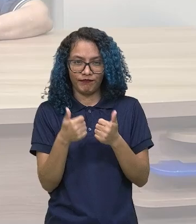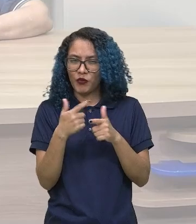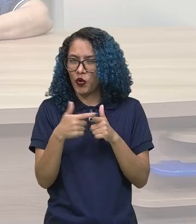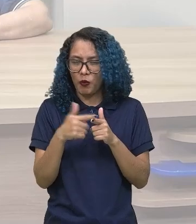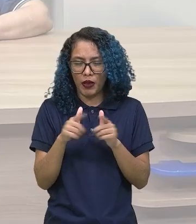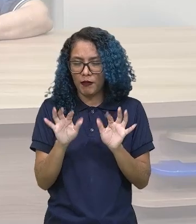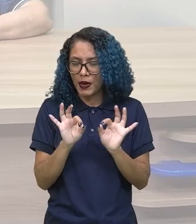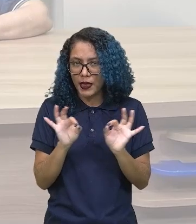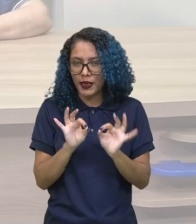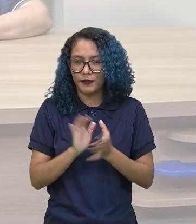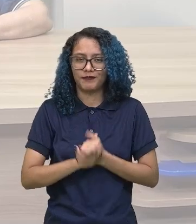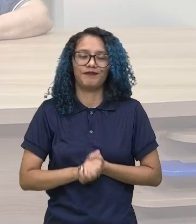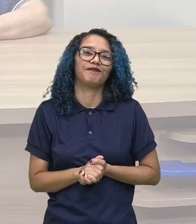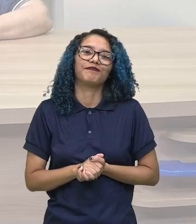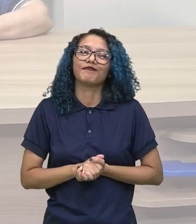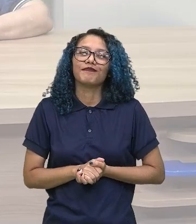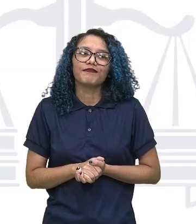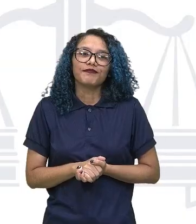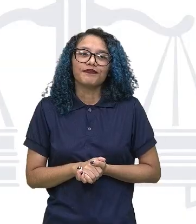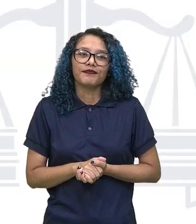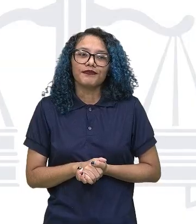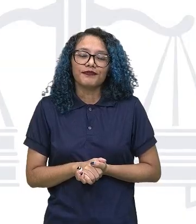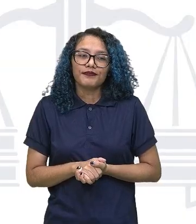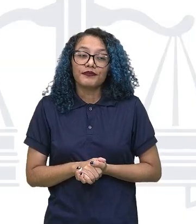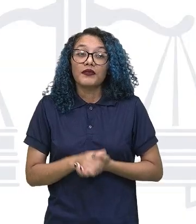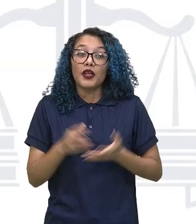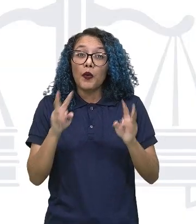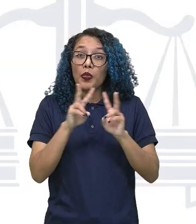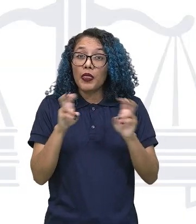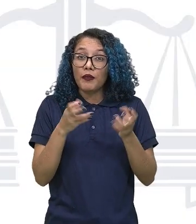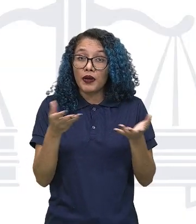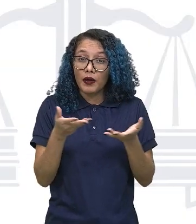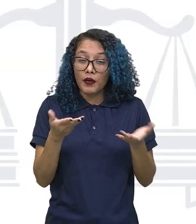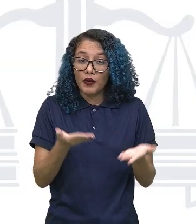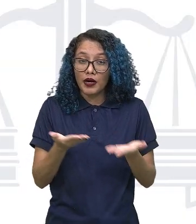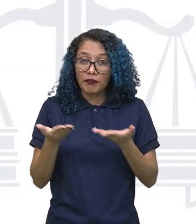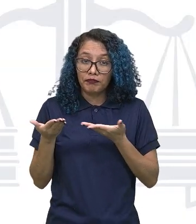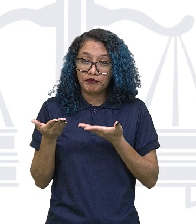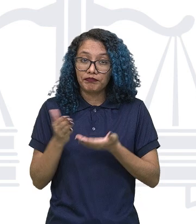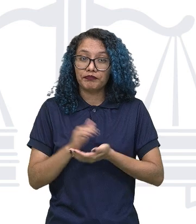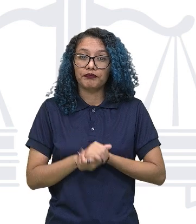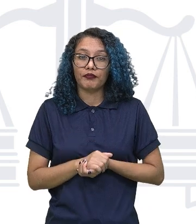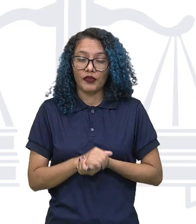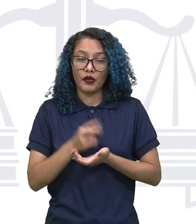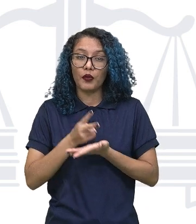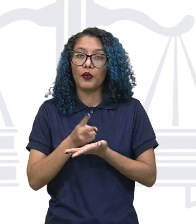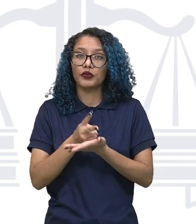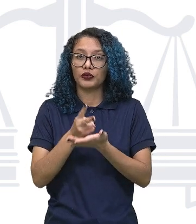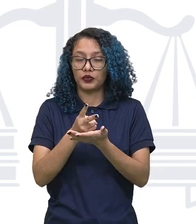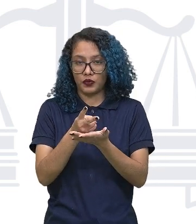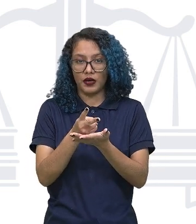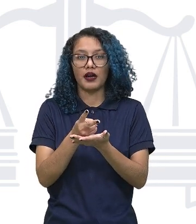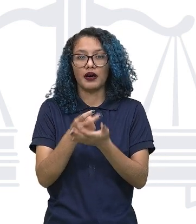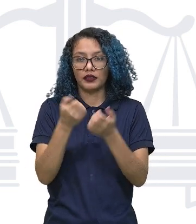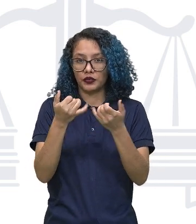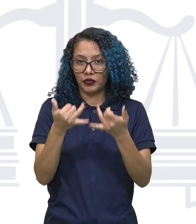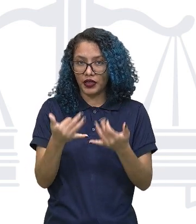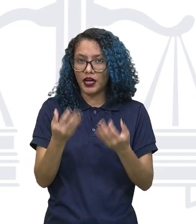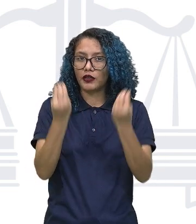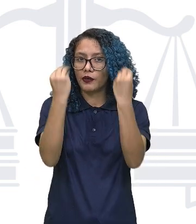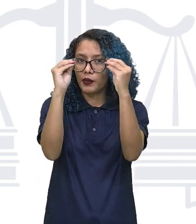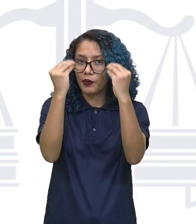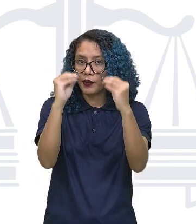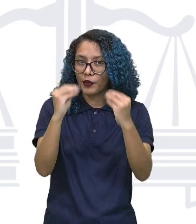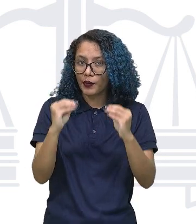Socorro? Muito Então, bem. vamos lá, né? E o tema de hoje, desse primeiro momento aí, é continuar, né, dando sequência aos lançamentos.